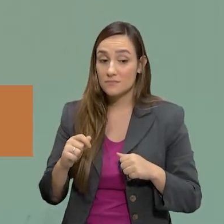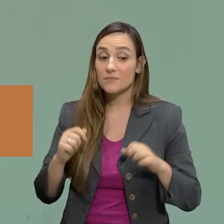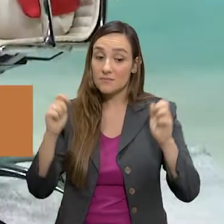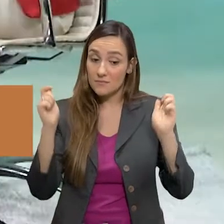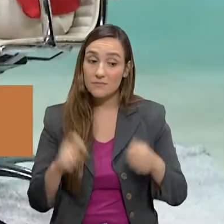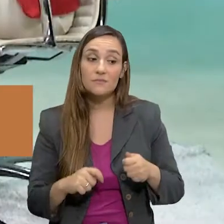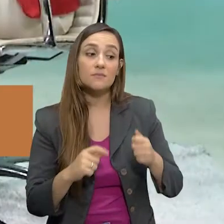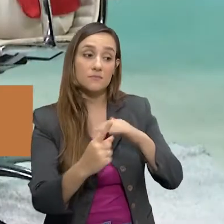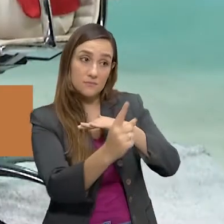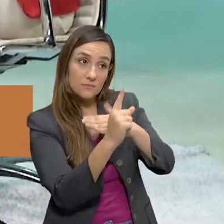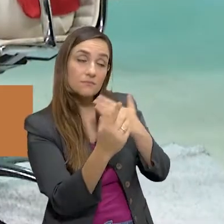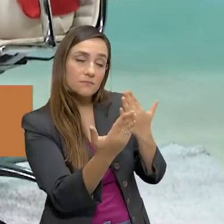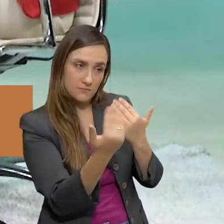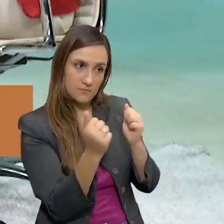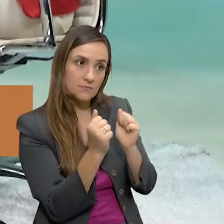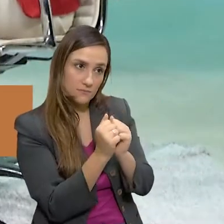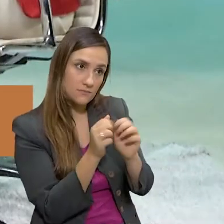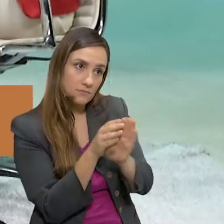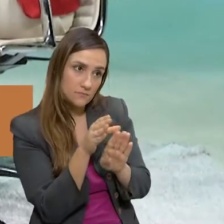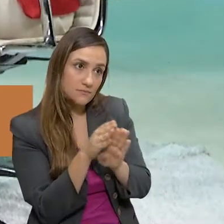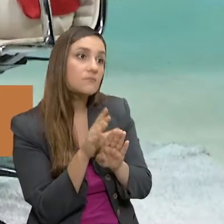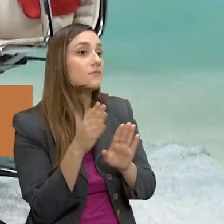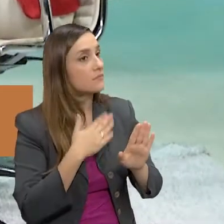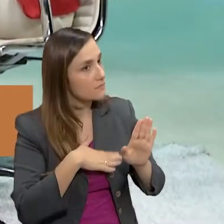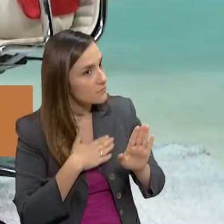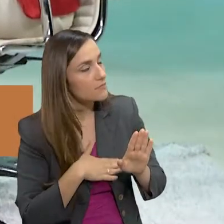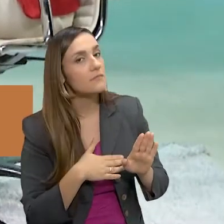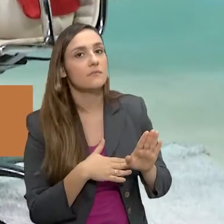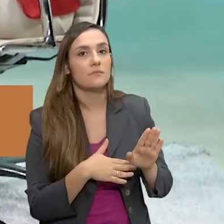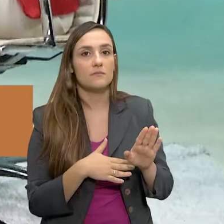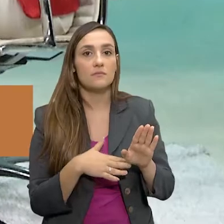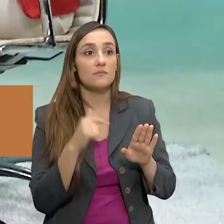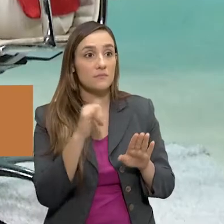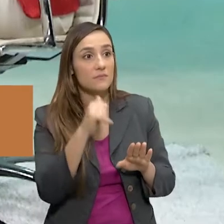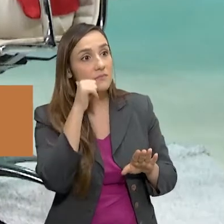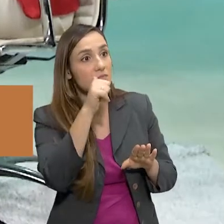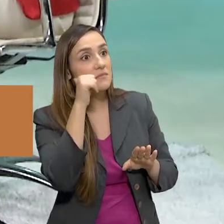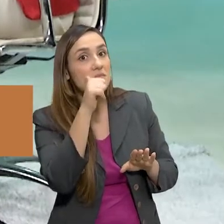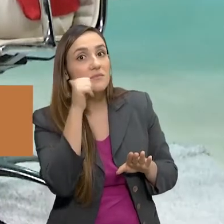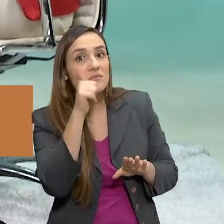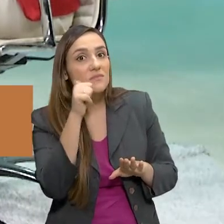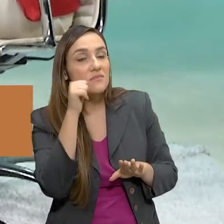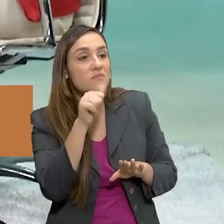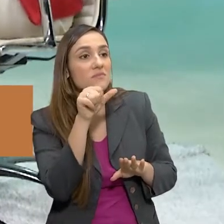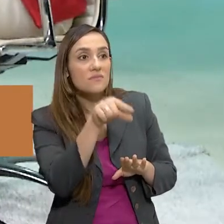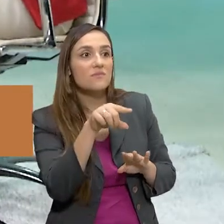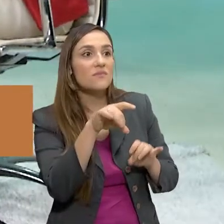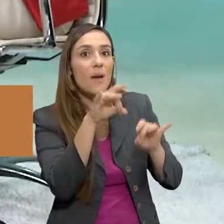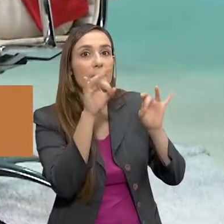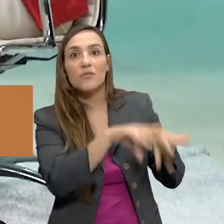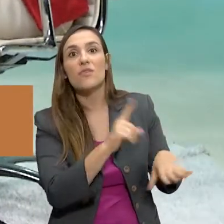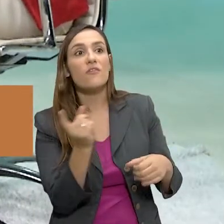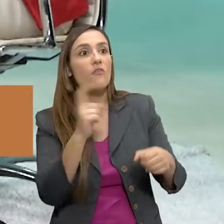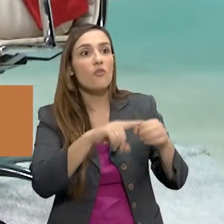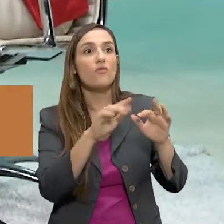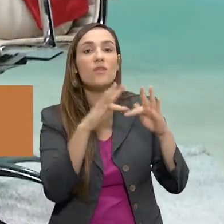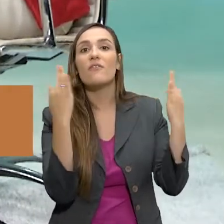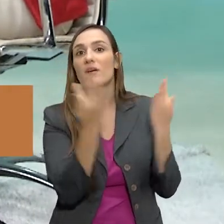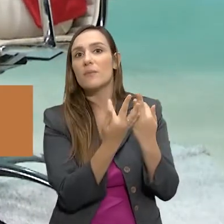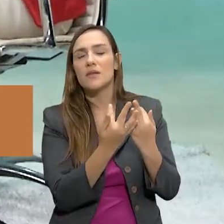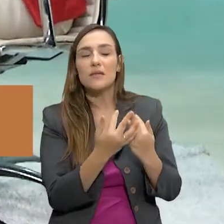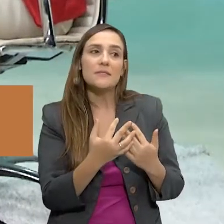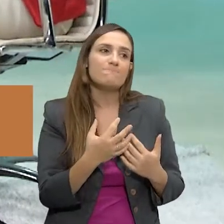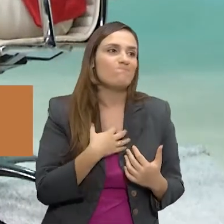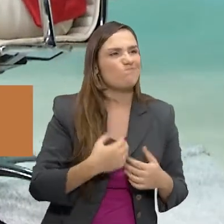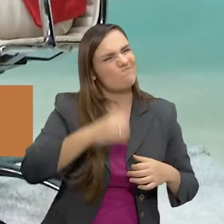gente precisa entender que elas precisam ser acolhidas, que a gente não pode se frustrar se ela desistir e voltar para o ciclo da violência, porque cada